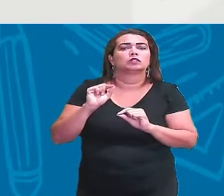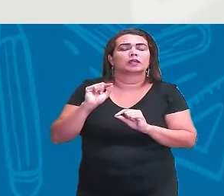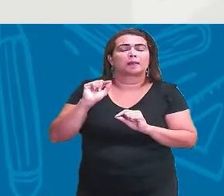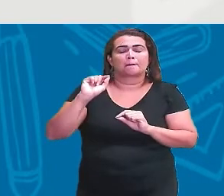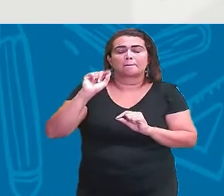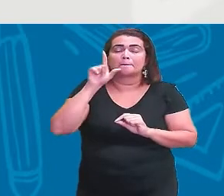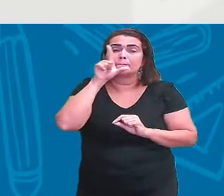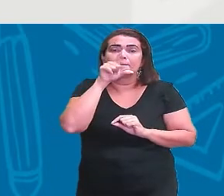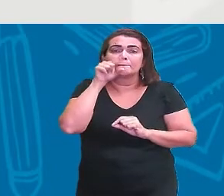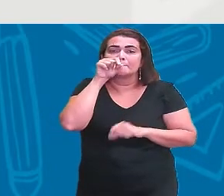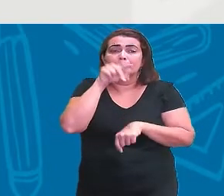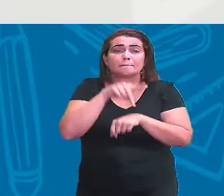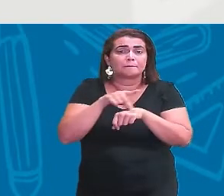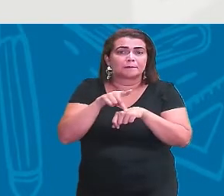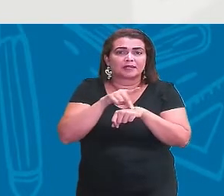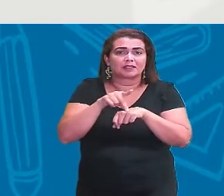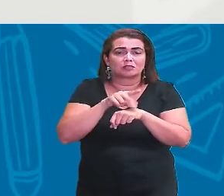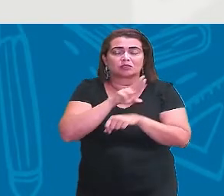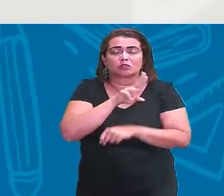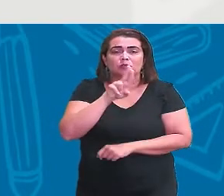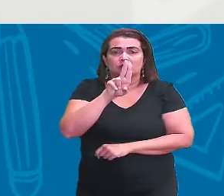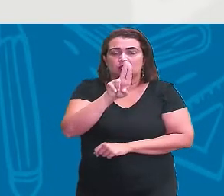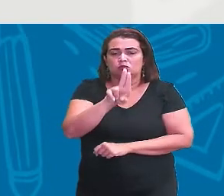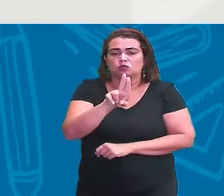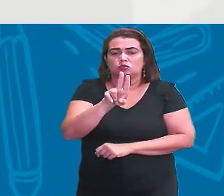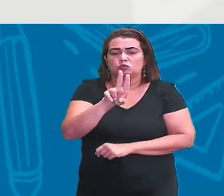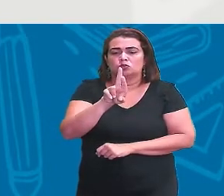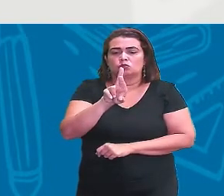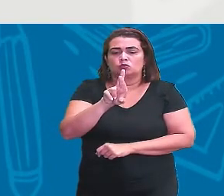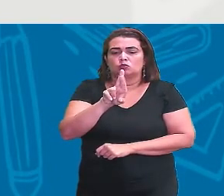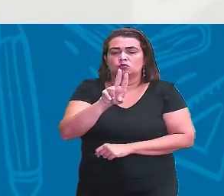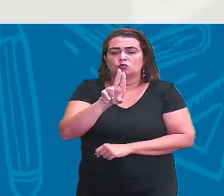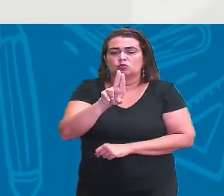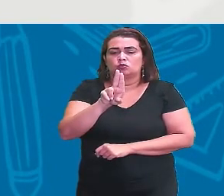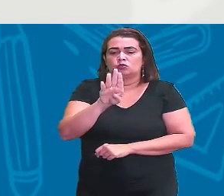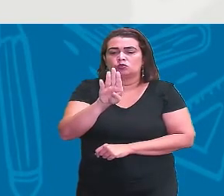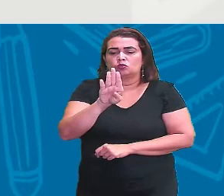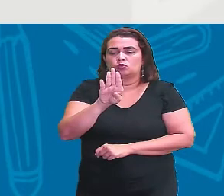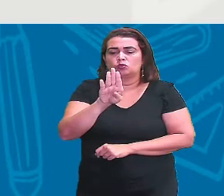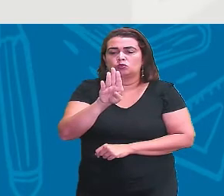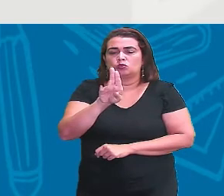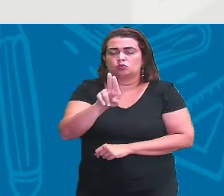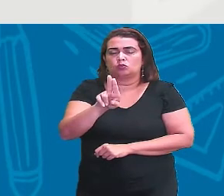eu falo? Quando eu vou abrir a boquinha, aí eu vou falar assim, ó,